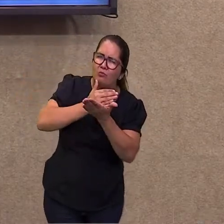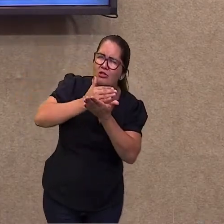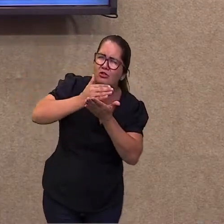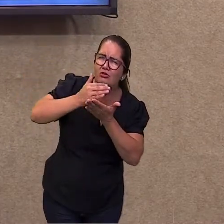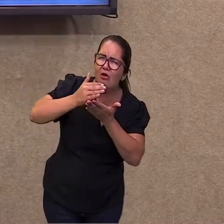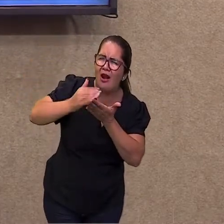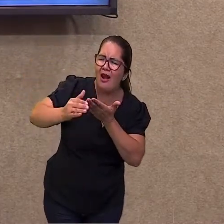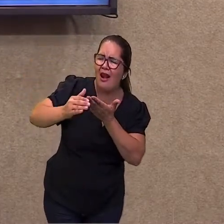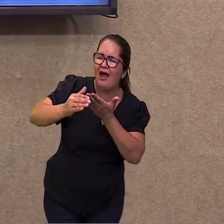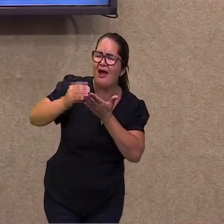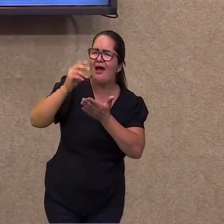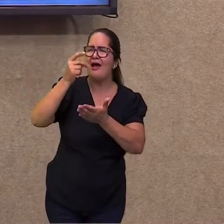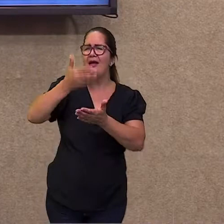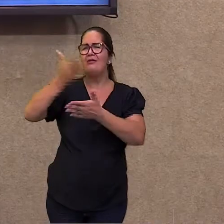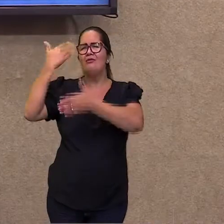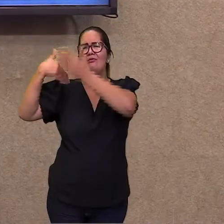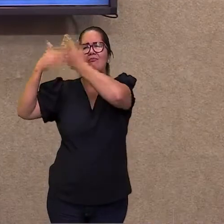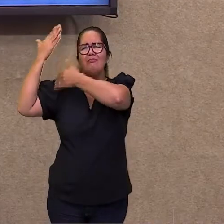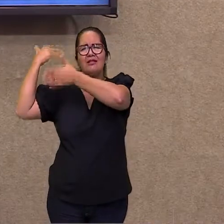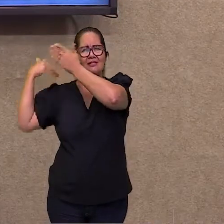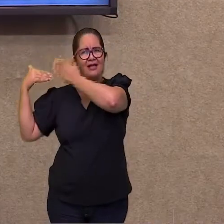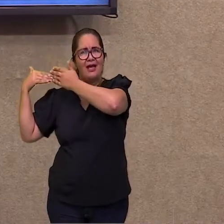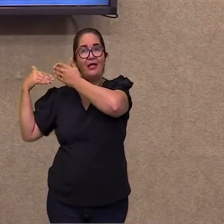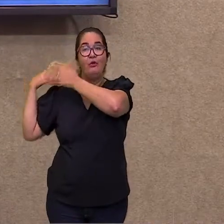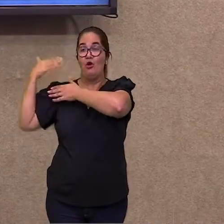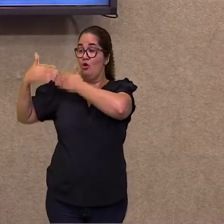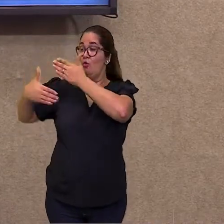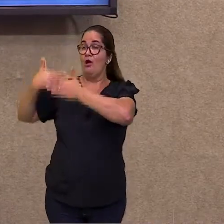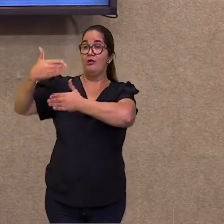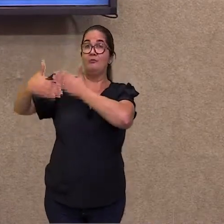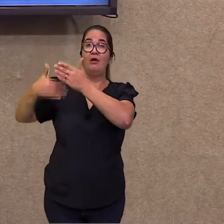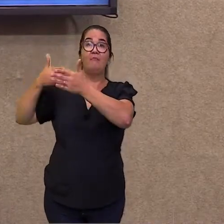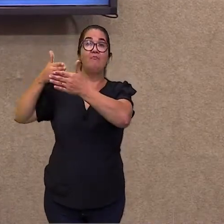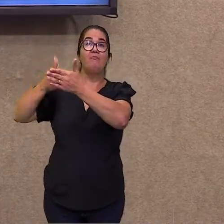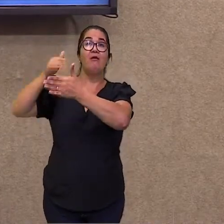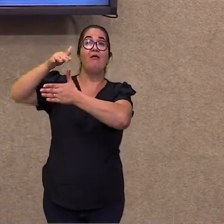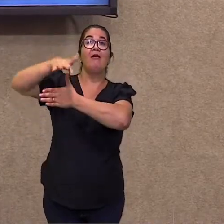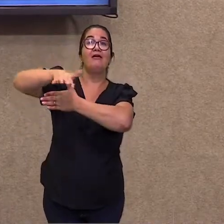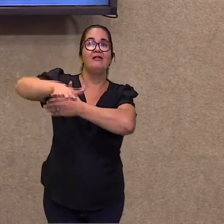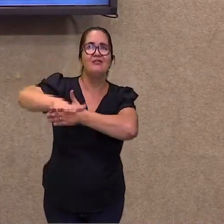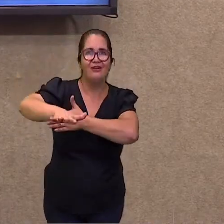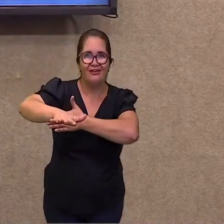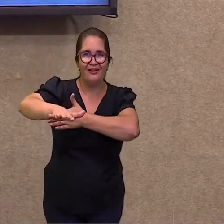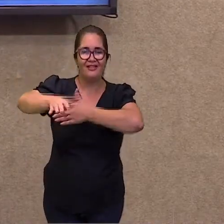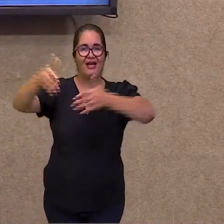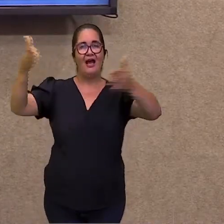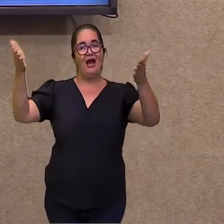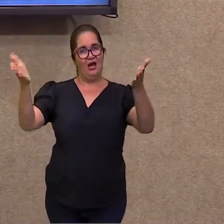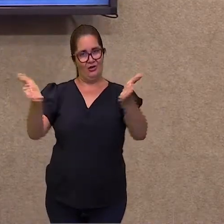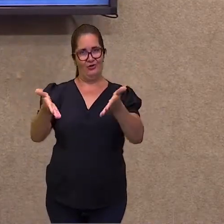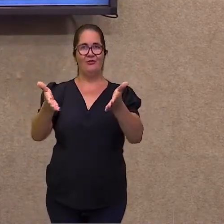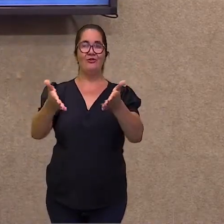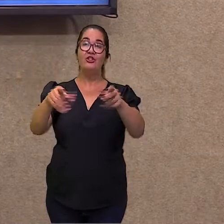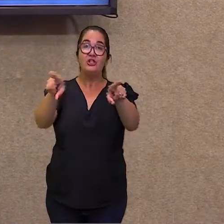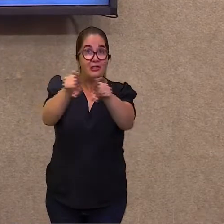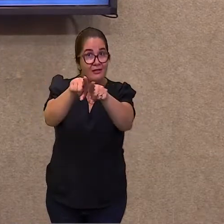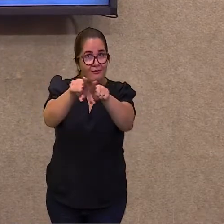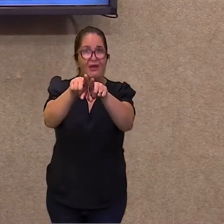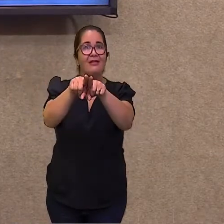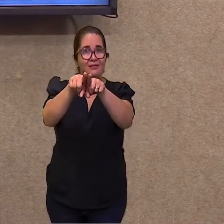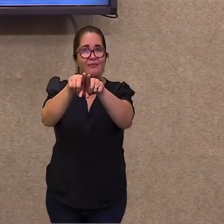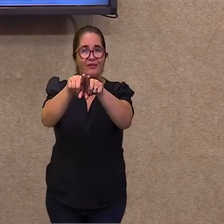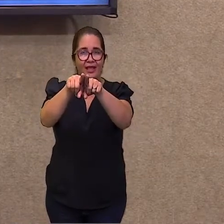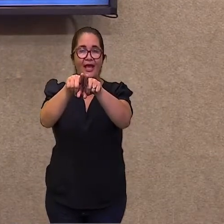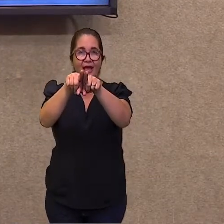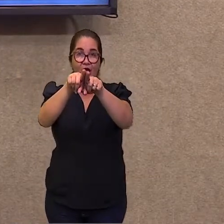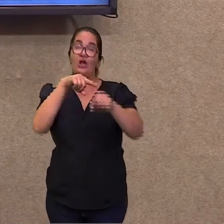a coreografia. Então, a música deles era o próprio corpo, porque as mãos faziam as músicas, os pés faziam.